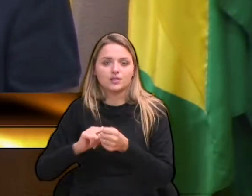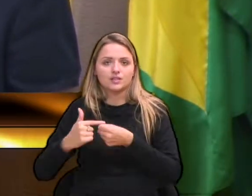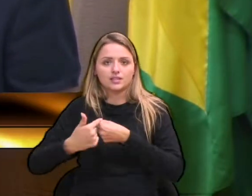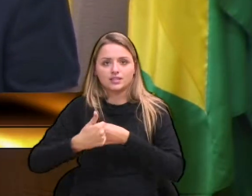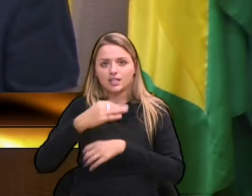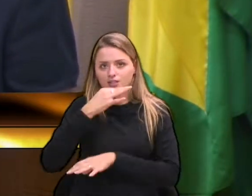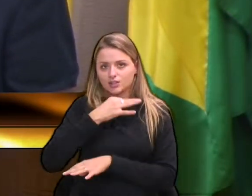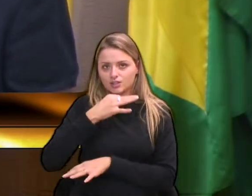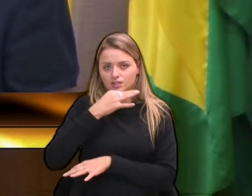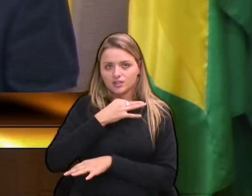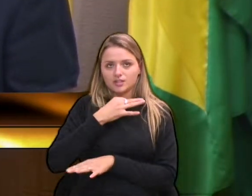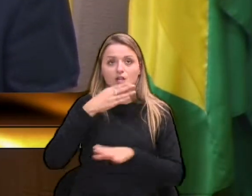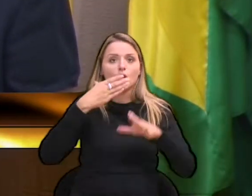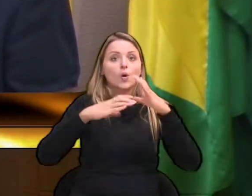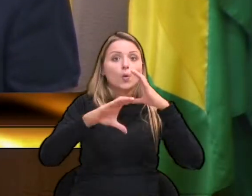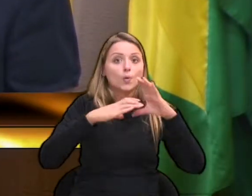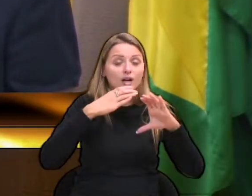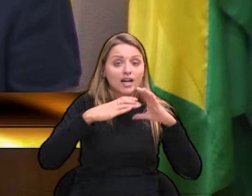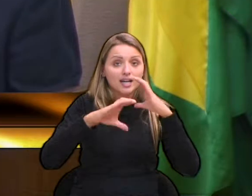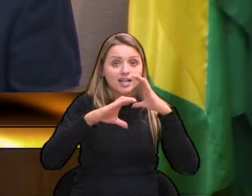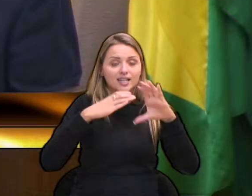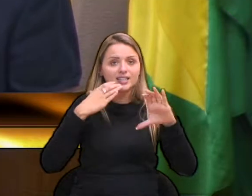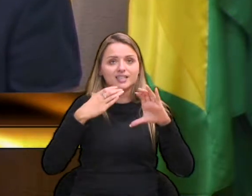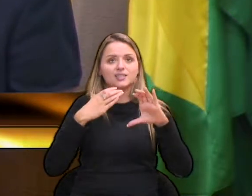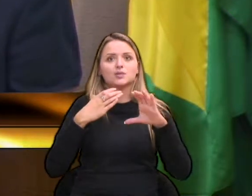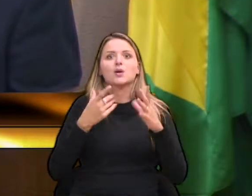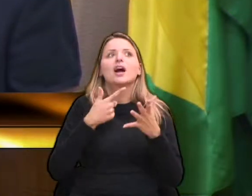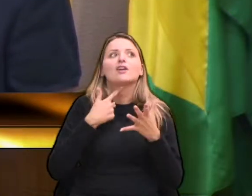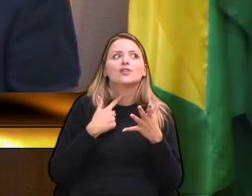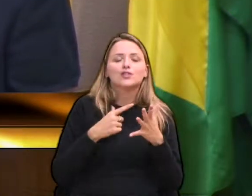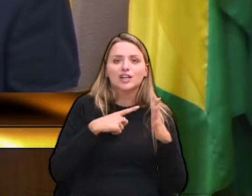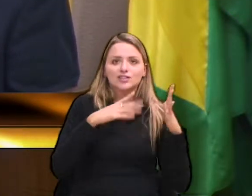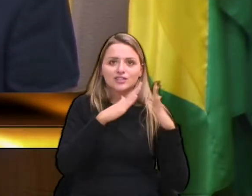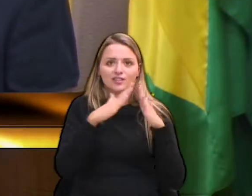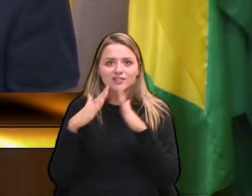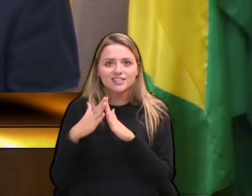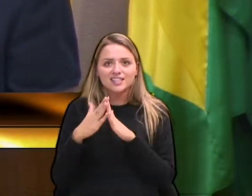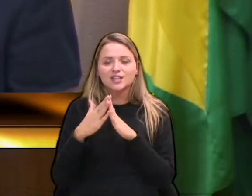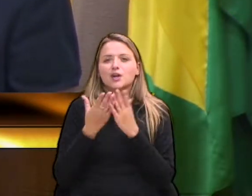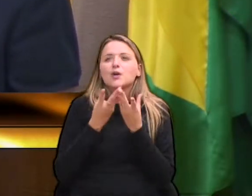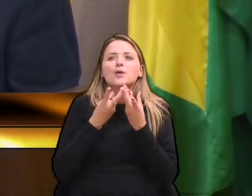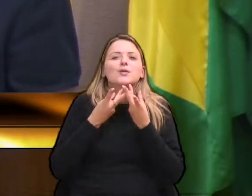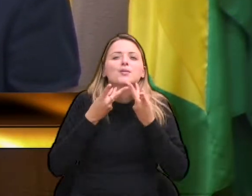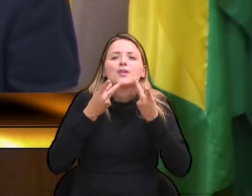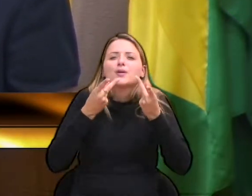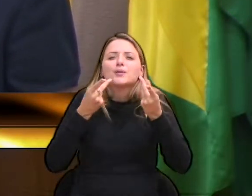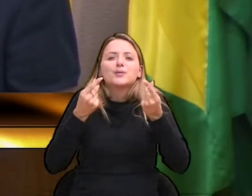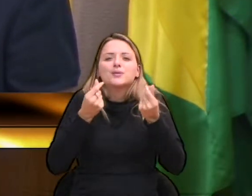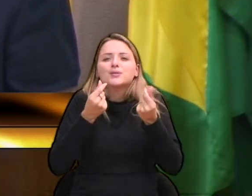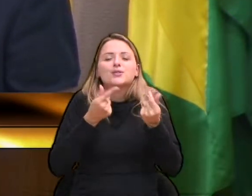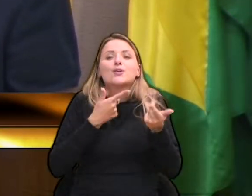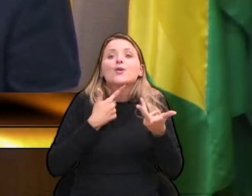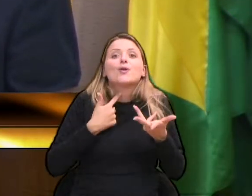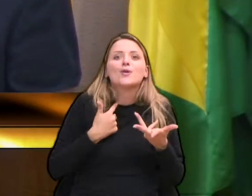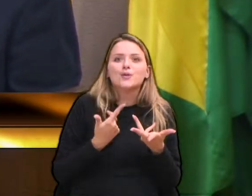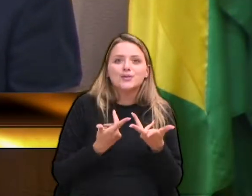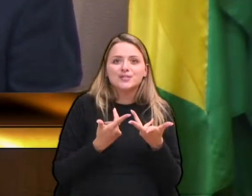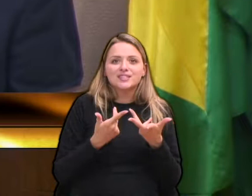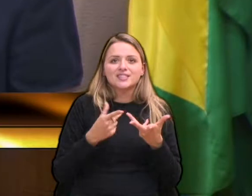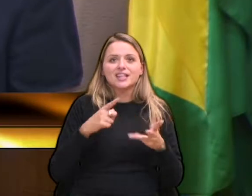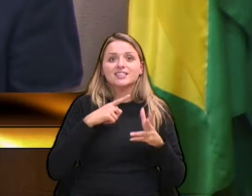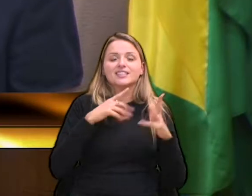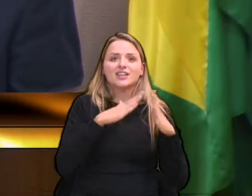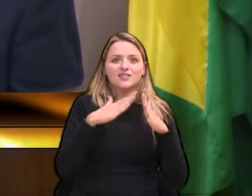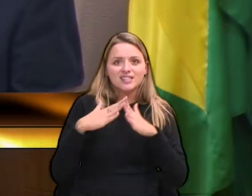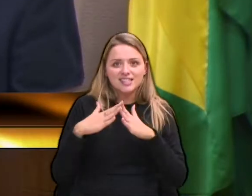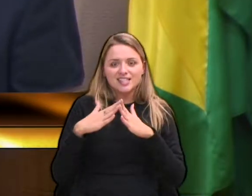Os cantos, o espírito de vizinhança, o gosto pela vida e o culto ao trabalho unem-se